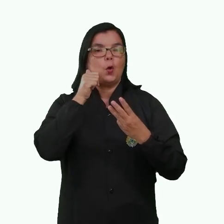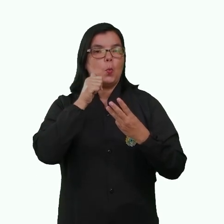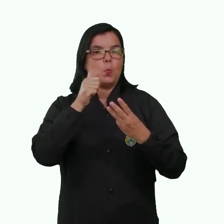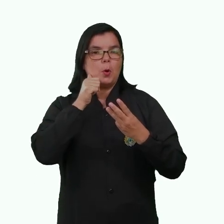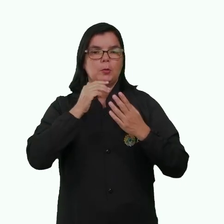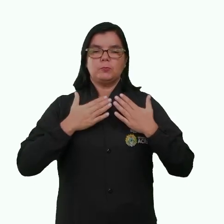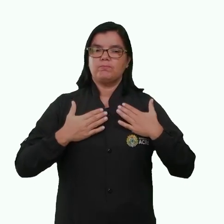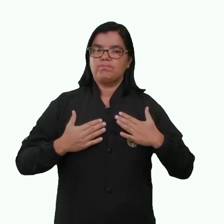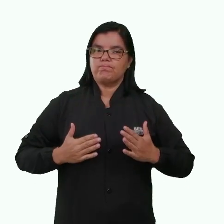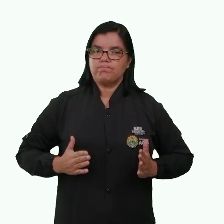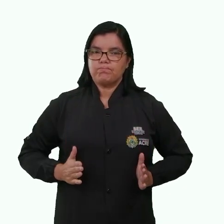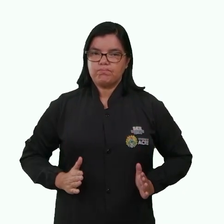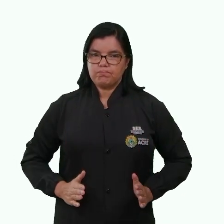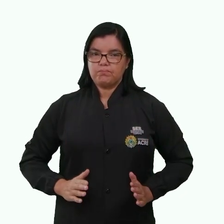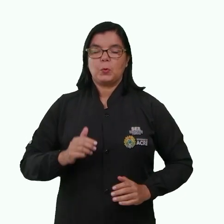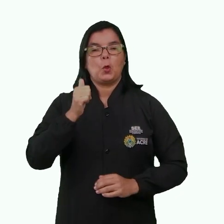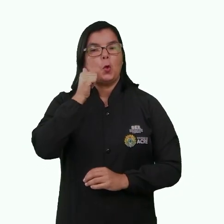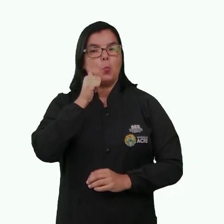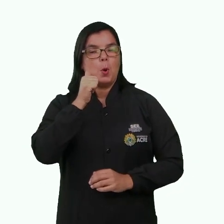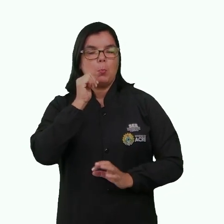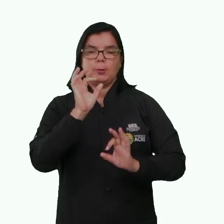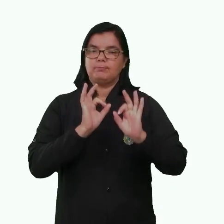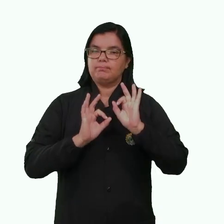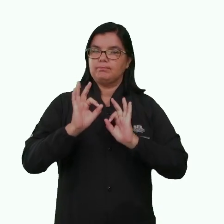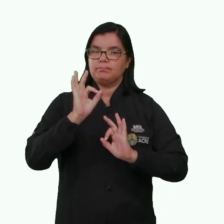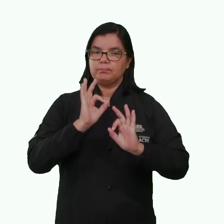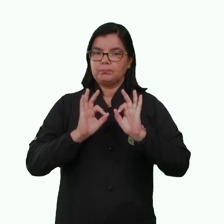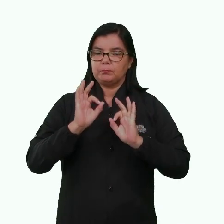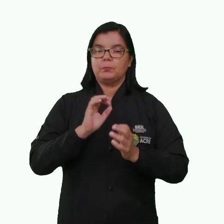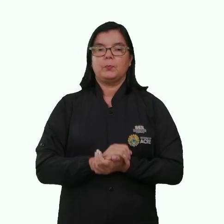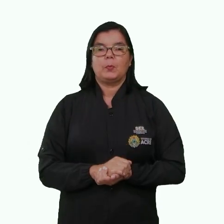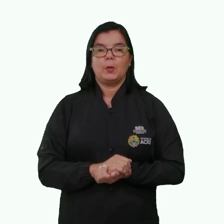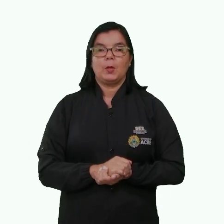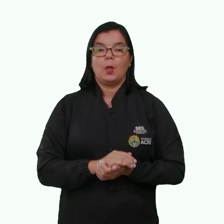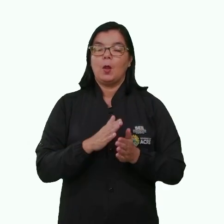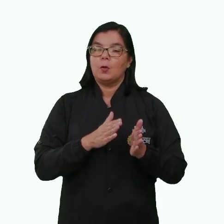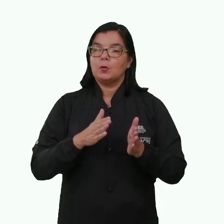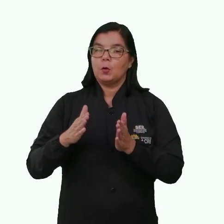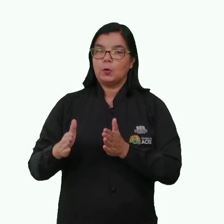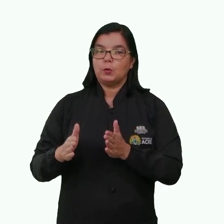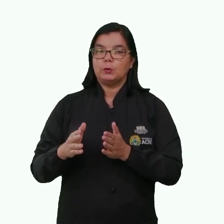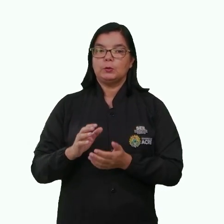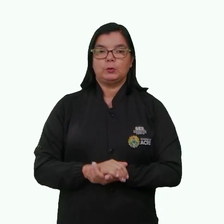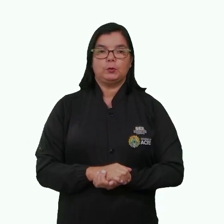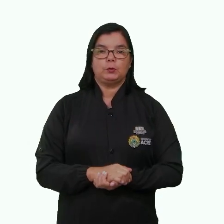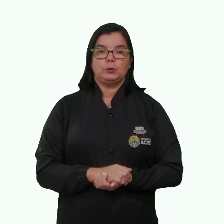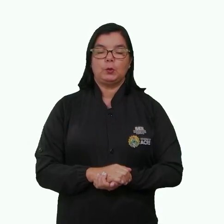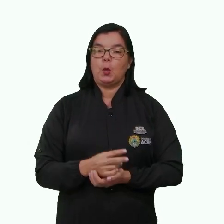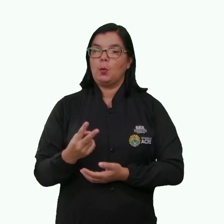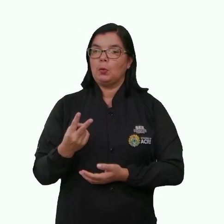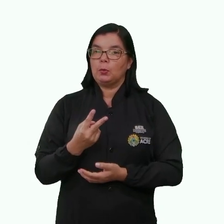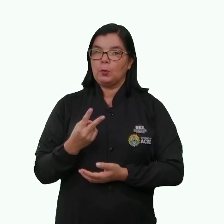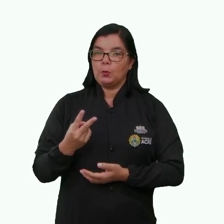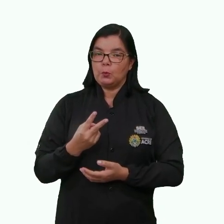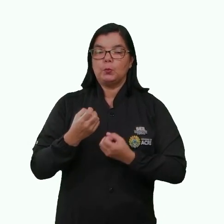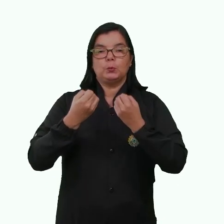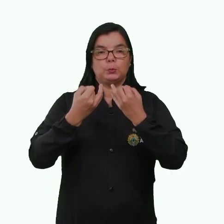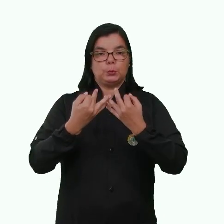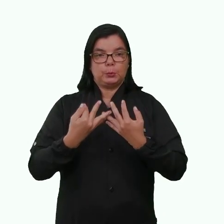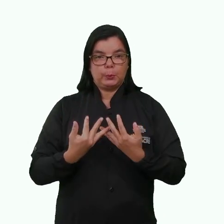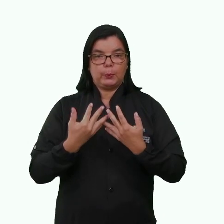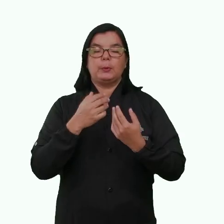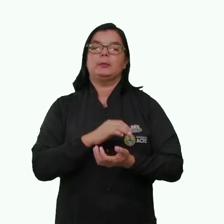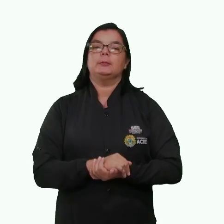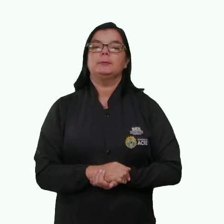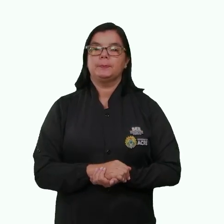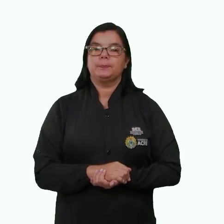bem vestidas, 3 mulheres estilosas. E bem ao lado nós temos 2 marcadores com 2